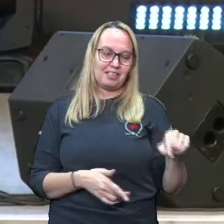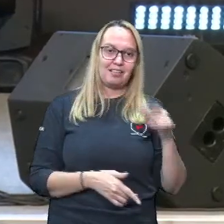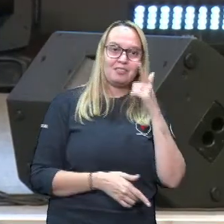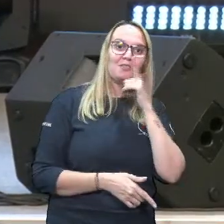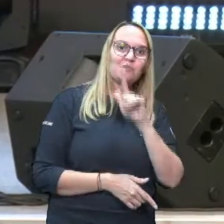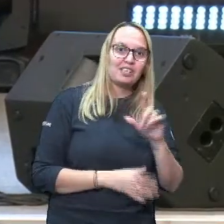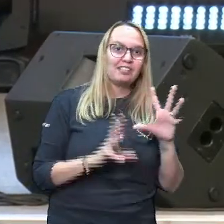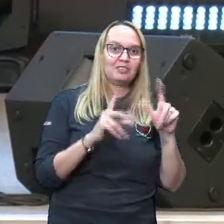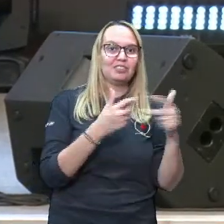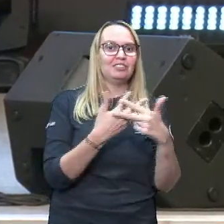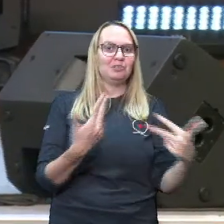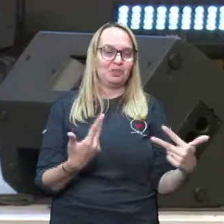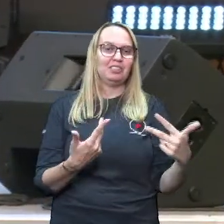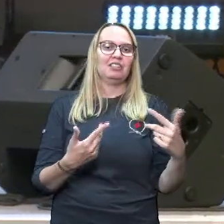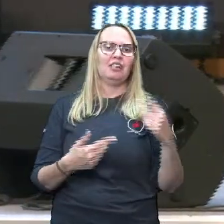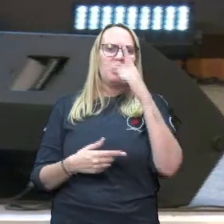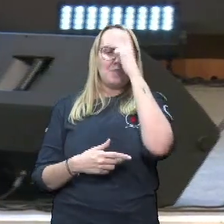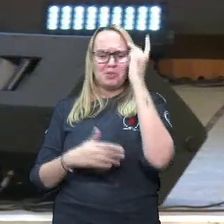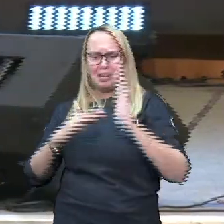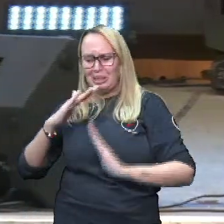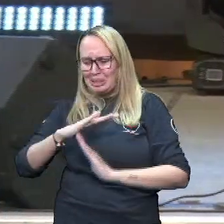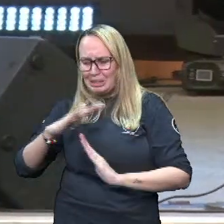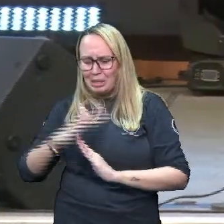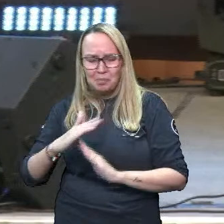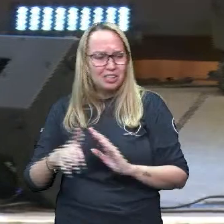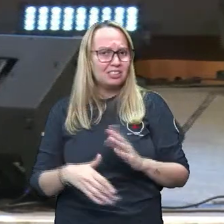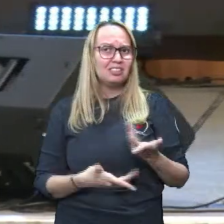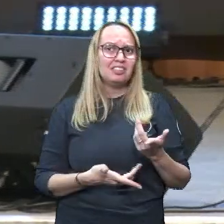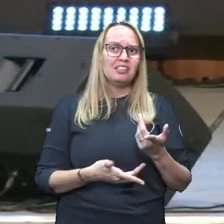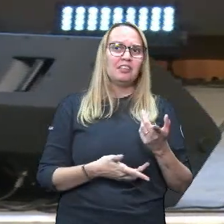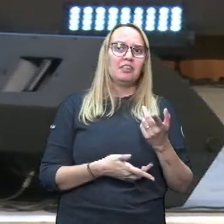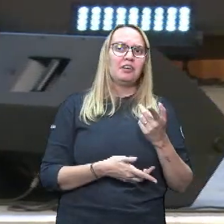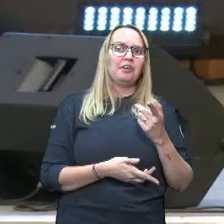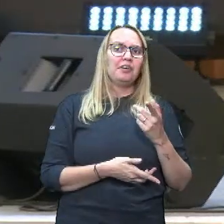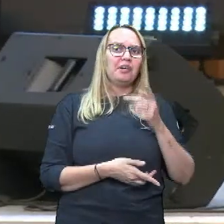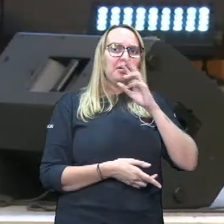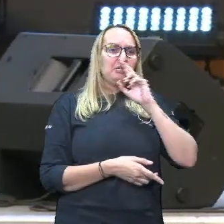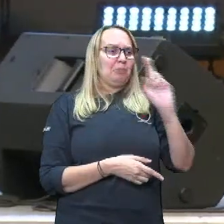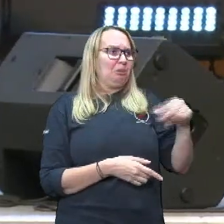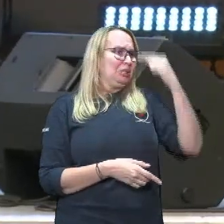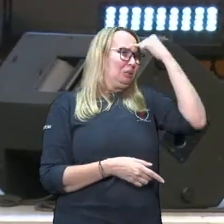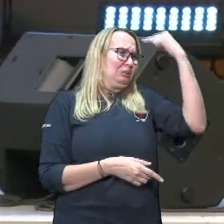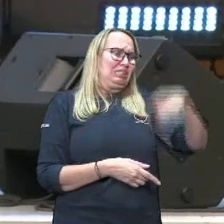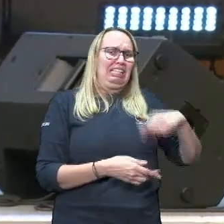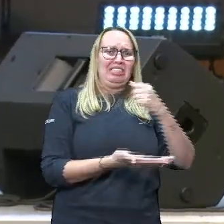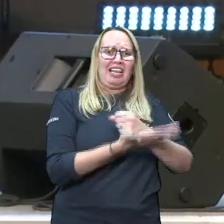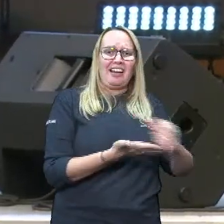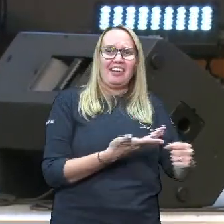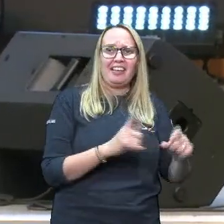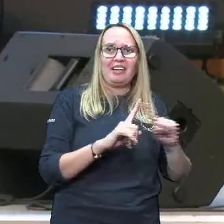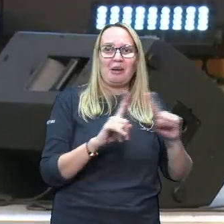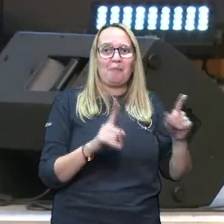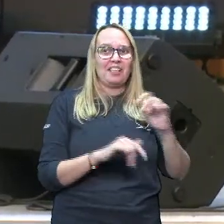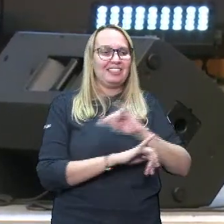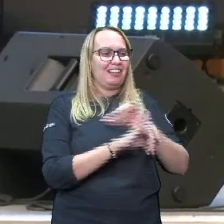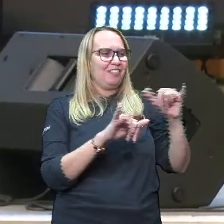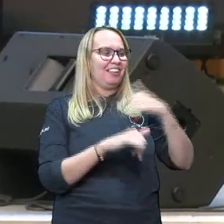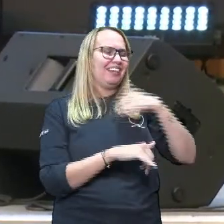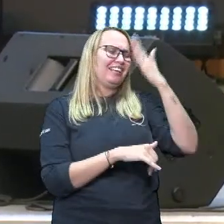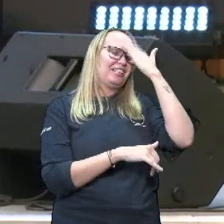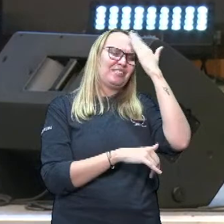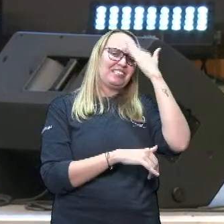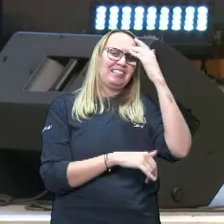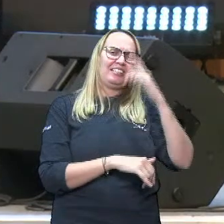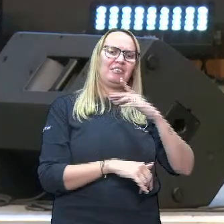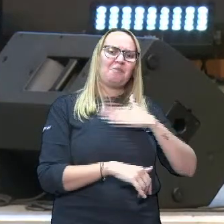no limite e você pergunta: e aí, como é que está? E ao invés dela abrir a boca e dizer: eu não sei mais o que fazer, ela abre a boca e diz: eu sei que o